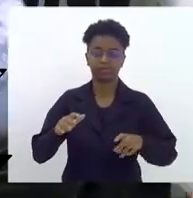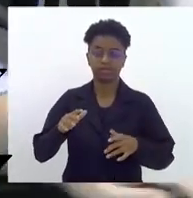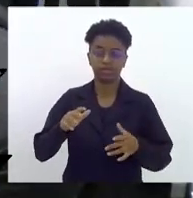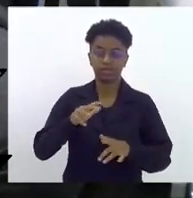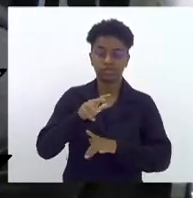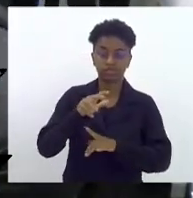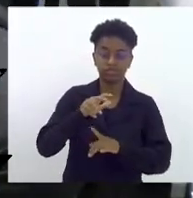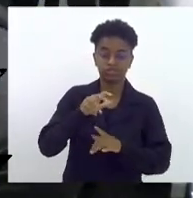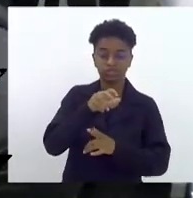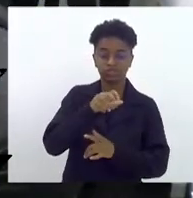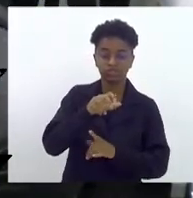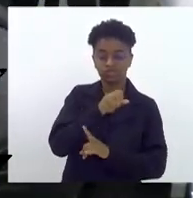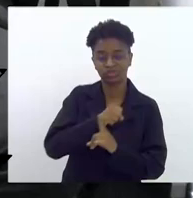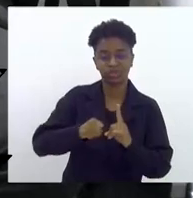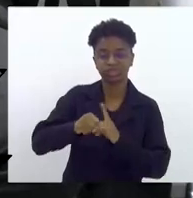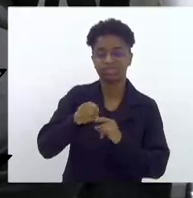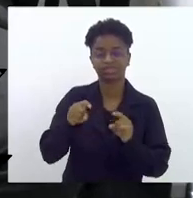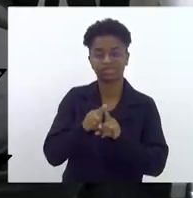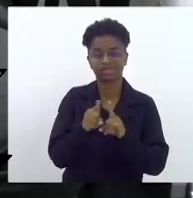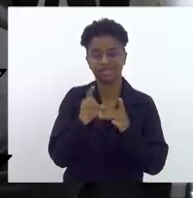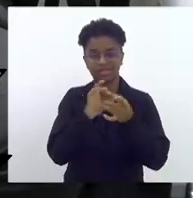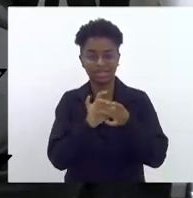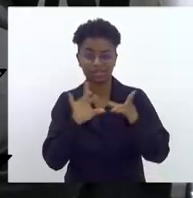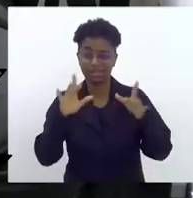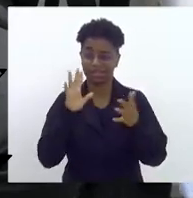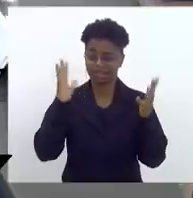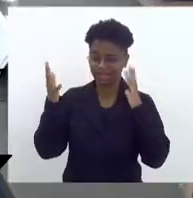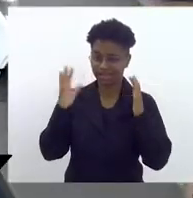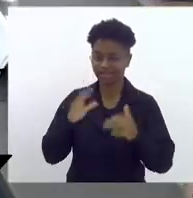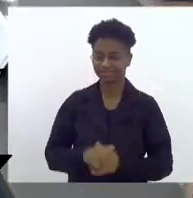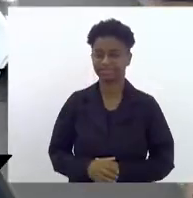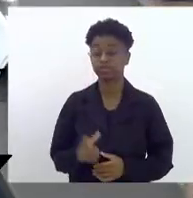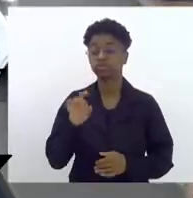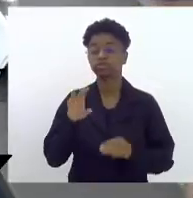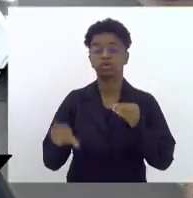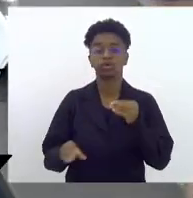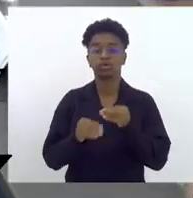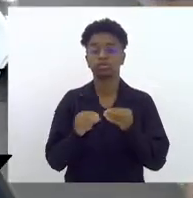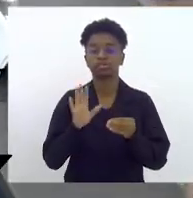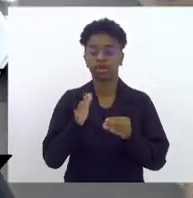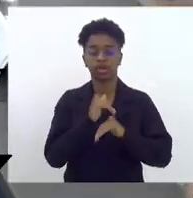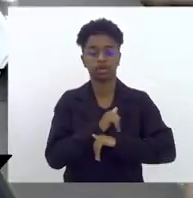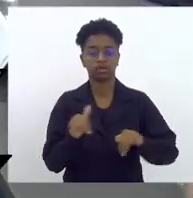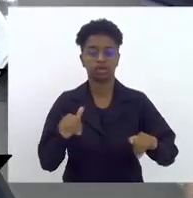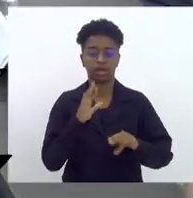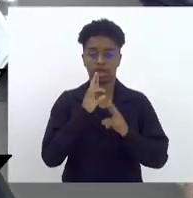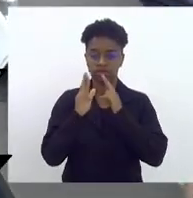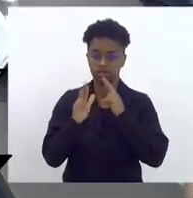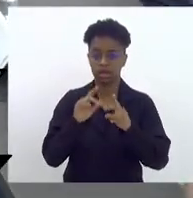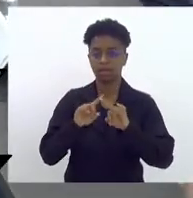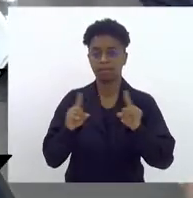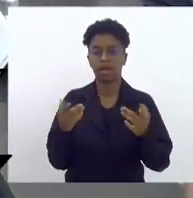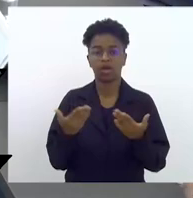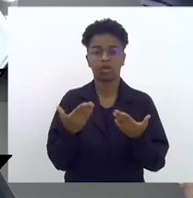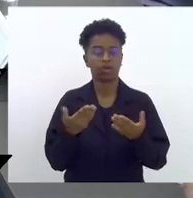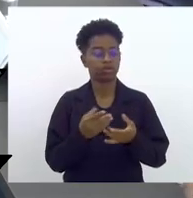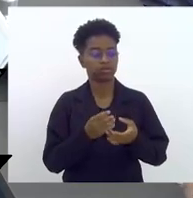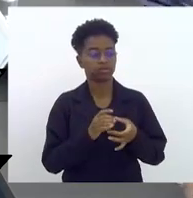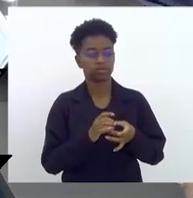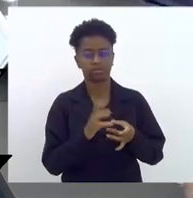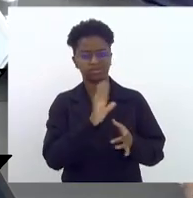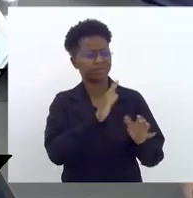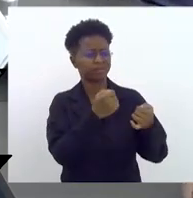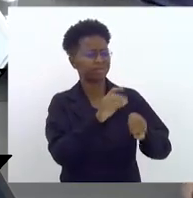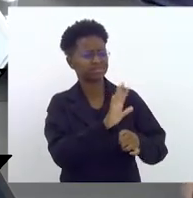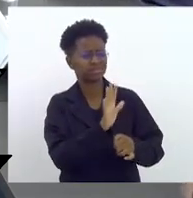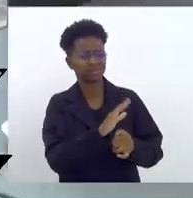é com libertária climática Tá certo eu vou fazer uma deusa a gente já proclamou o resultado sem antes passar a palavra Deputado Municipal